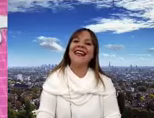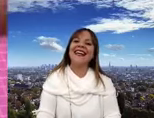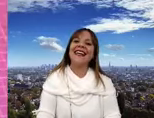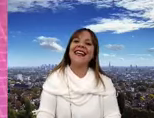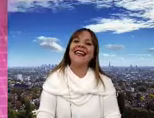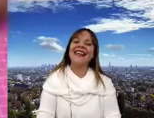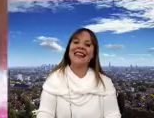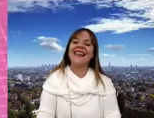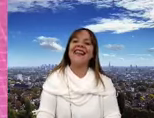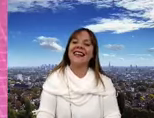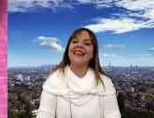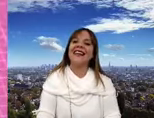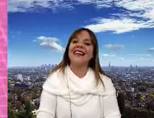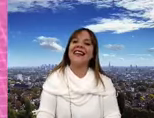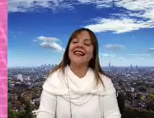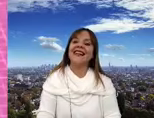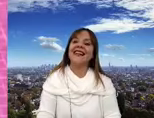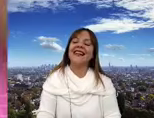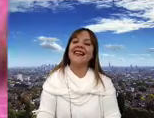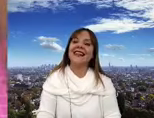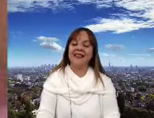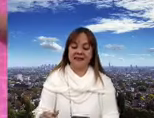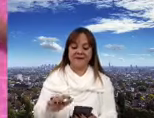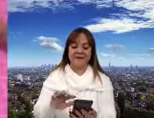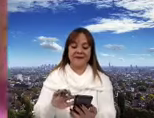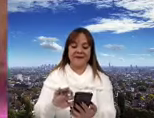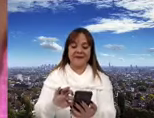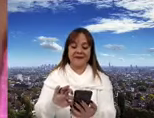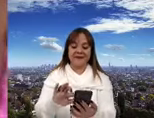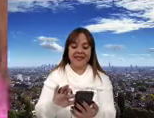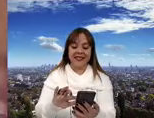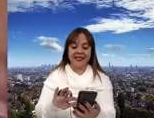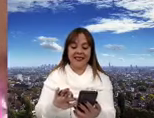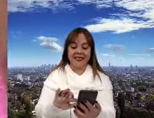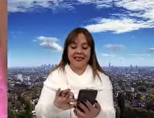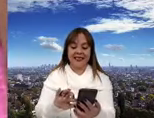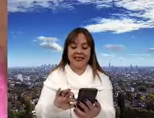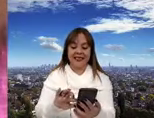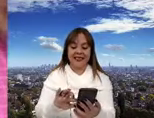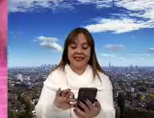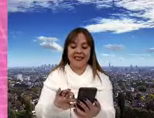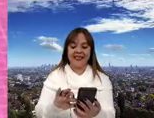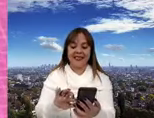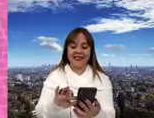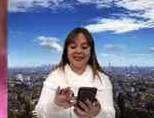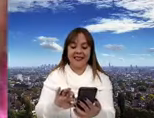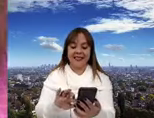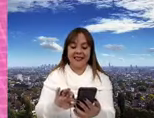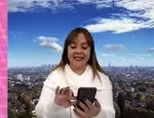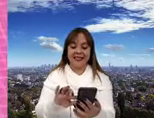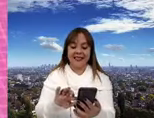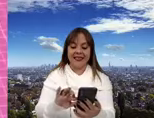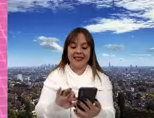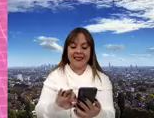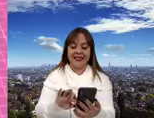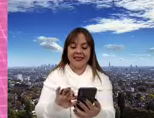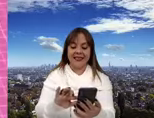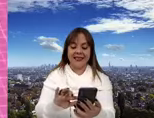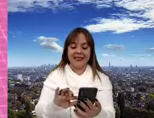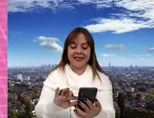Lili, o corpinho e a cabeça e as orelhas é o mesmo para os dois. É só mudar a posição, né?